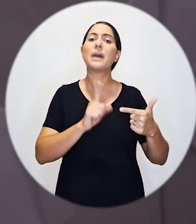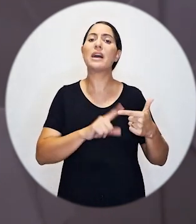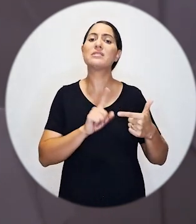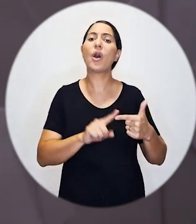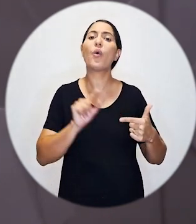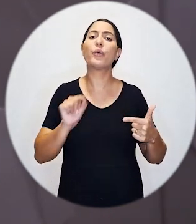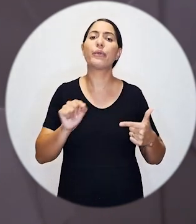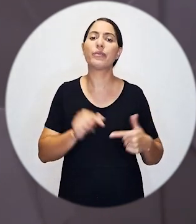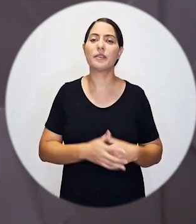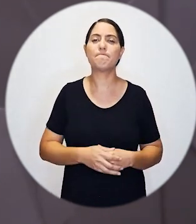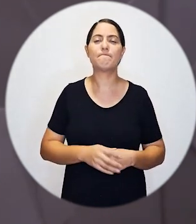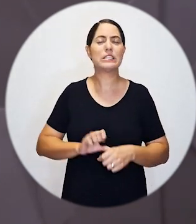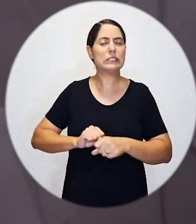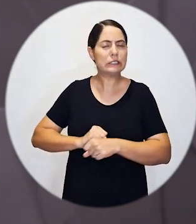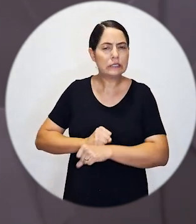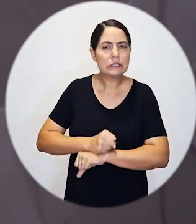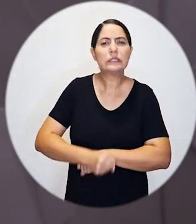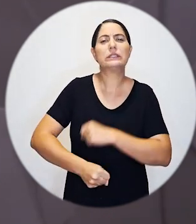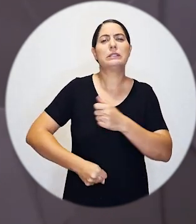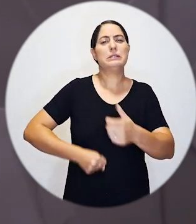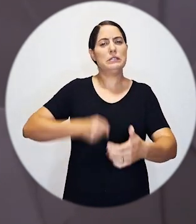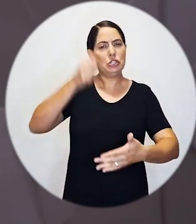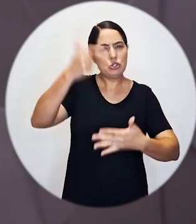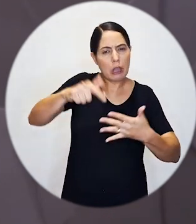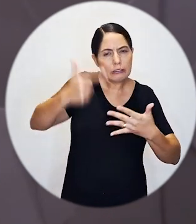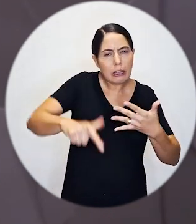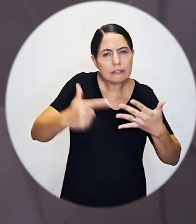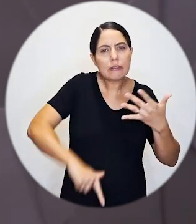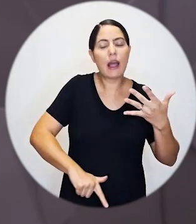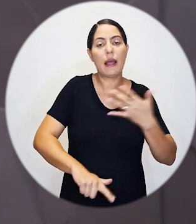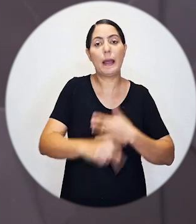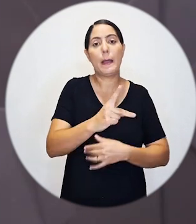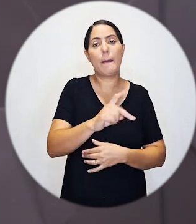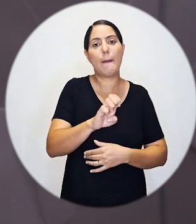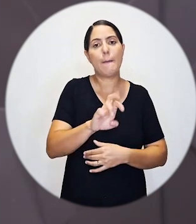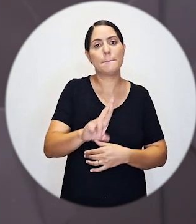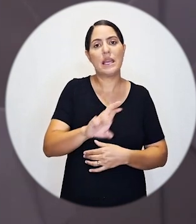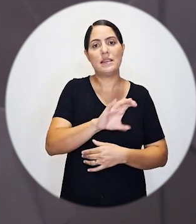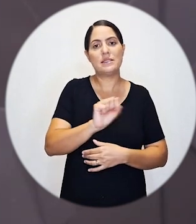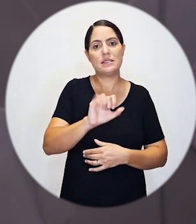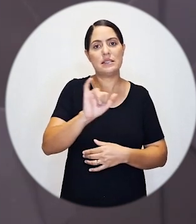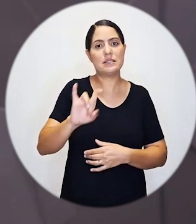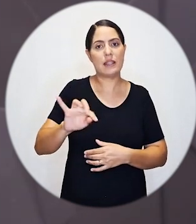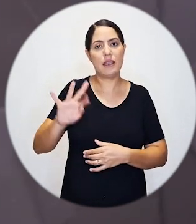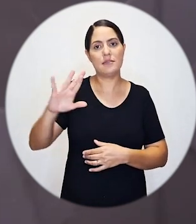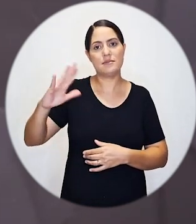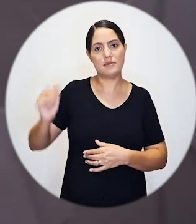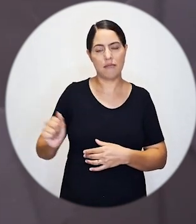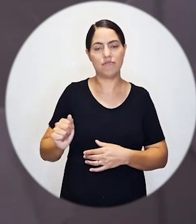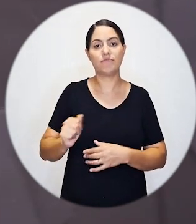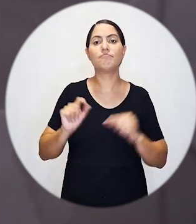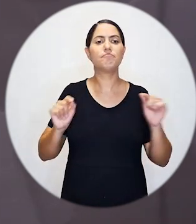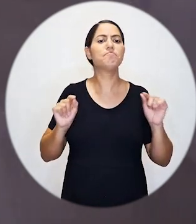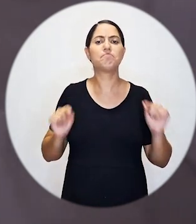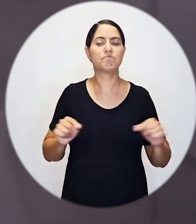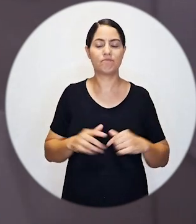é a persistência. E essa está cada vez mais